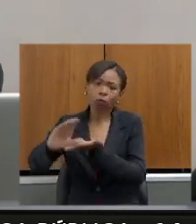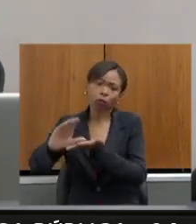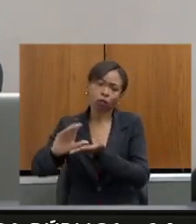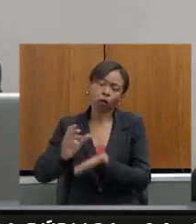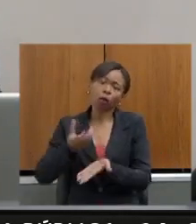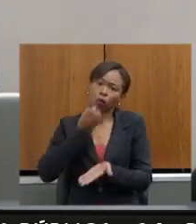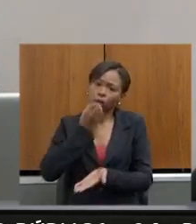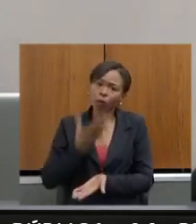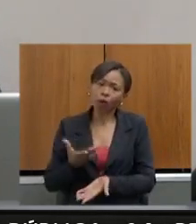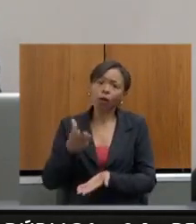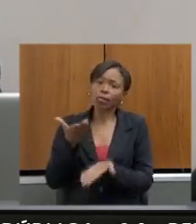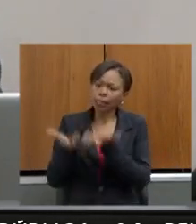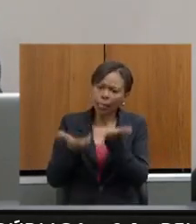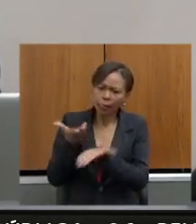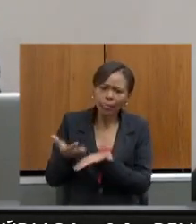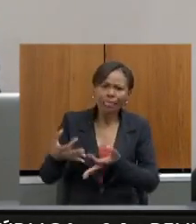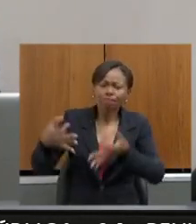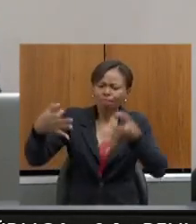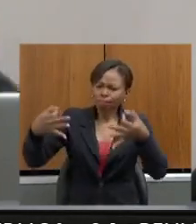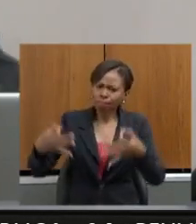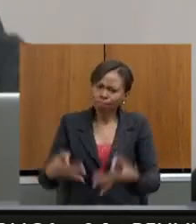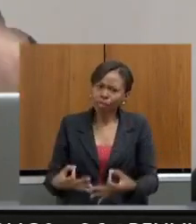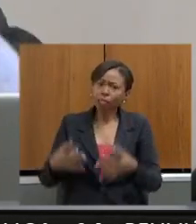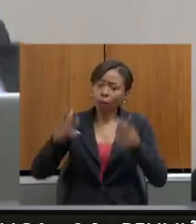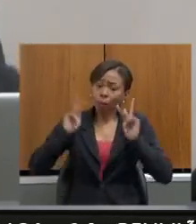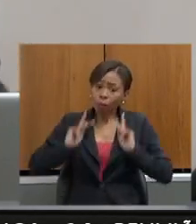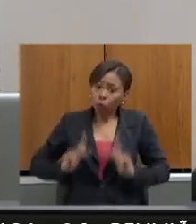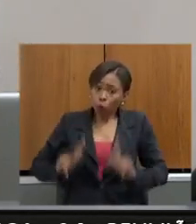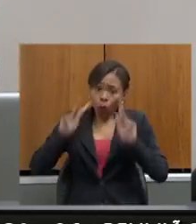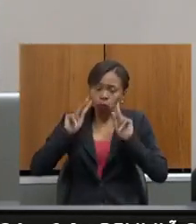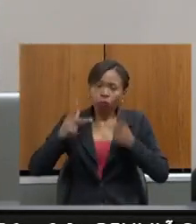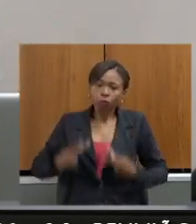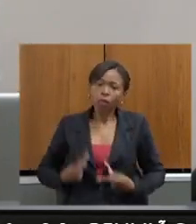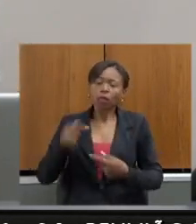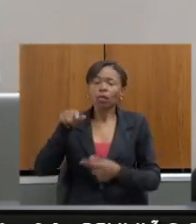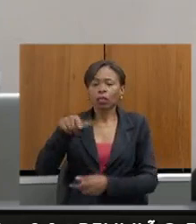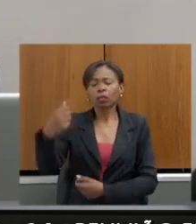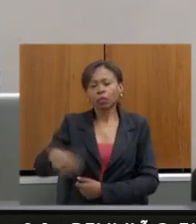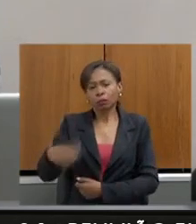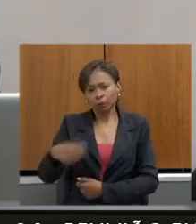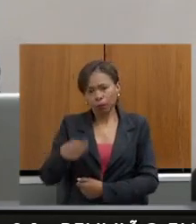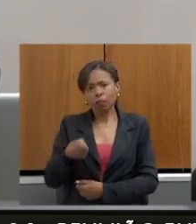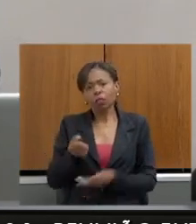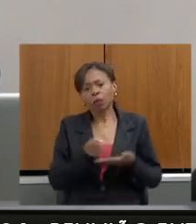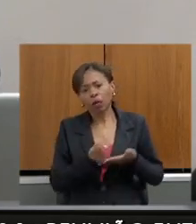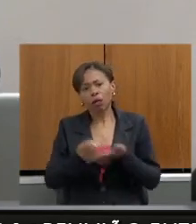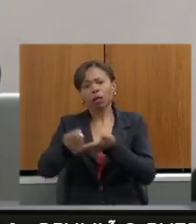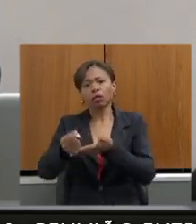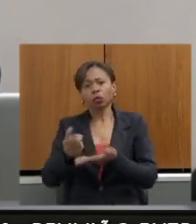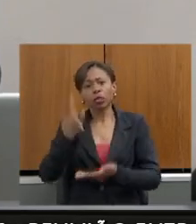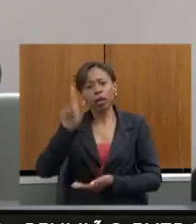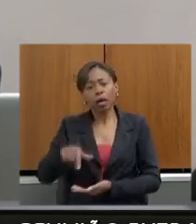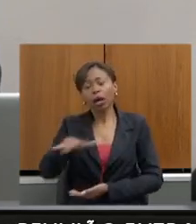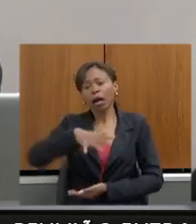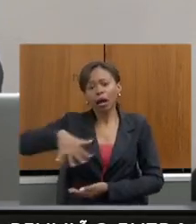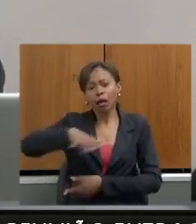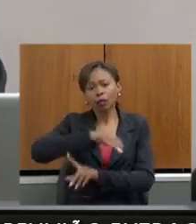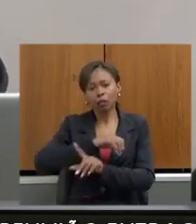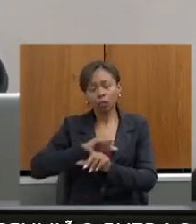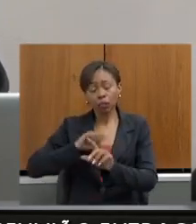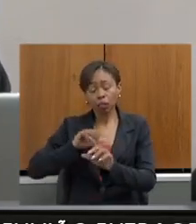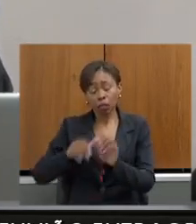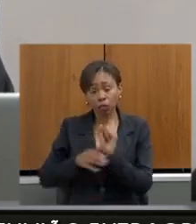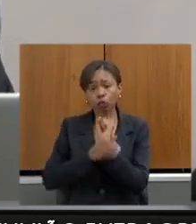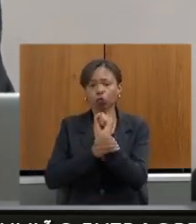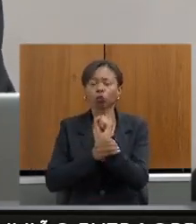contratado a dignidade da pessoa humana de quem realmente precisa ser lembrado que são as nossas forças de segurança